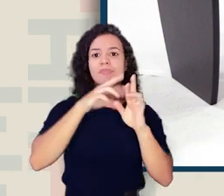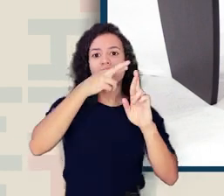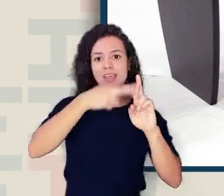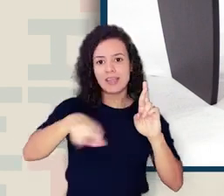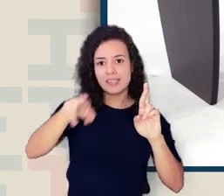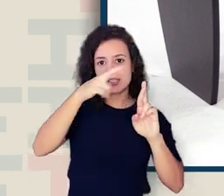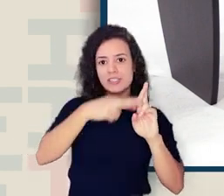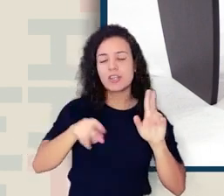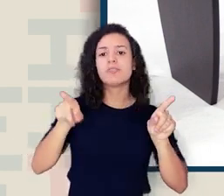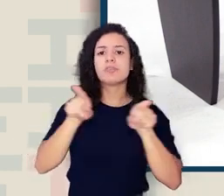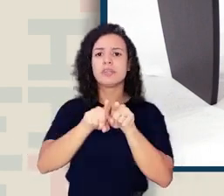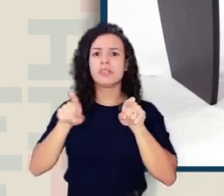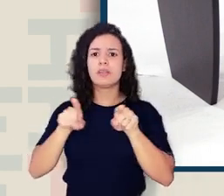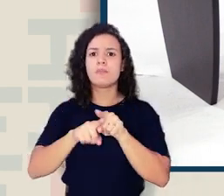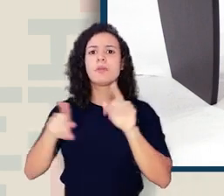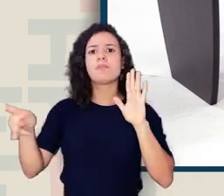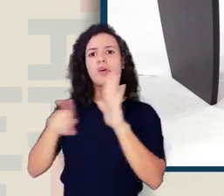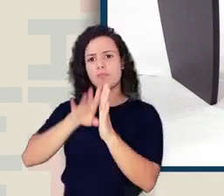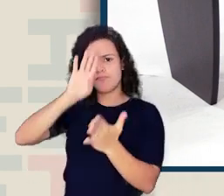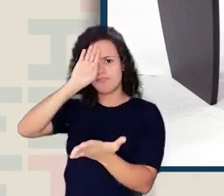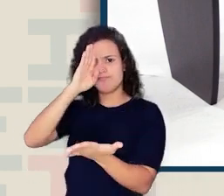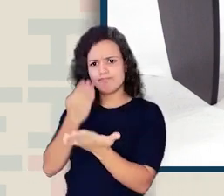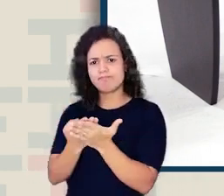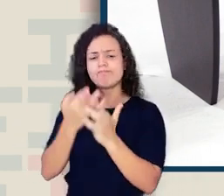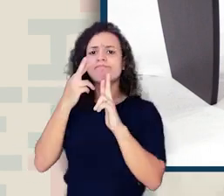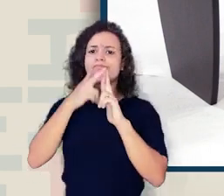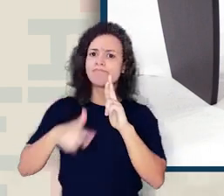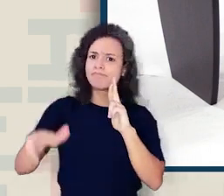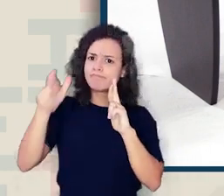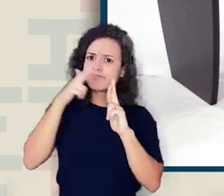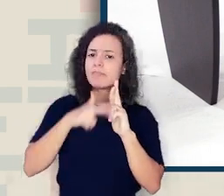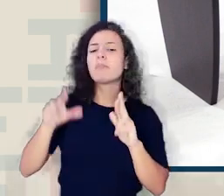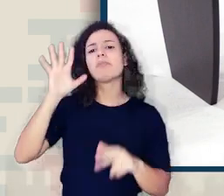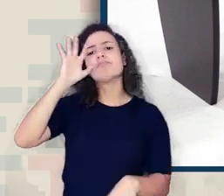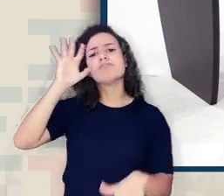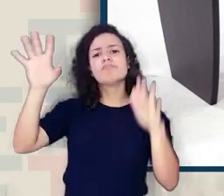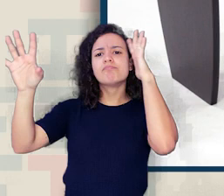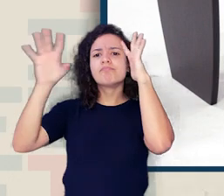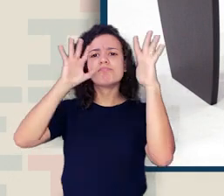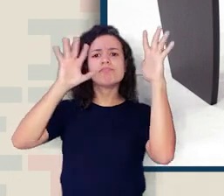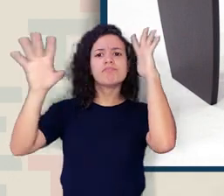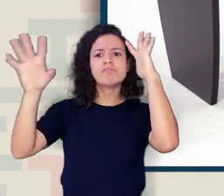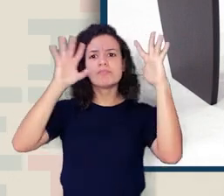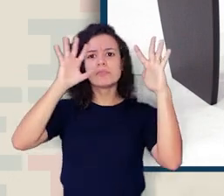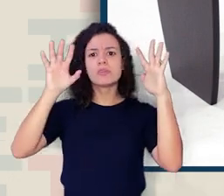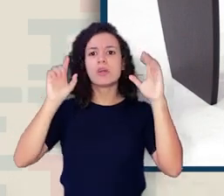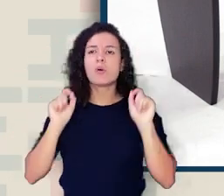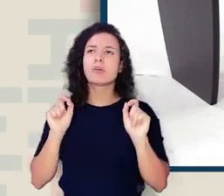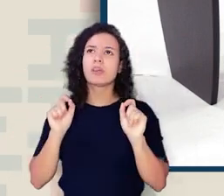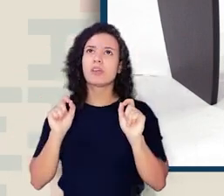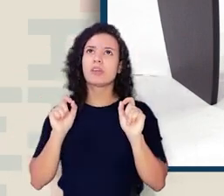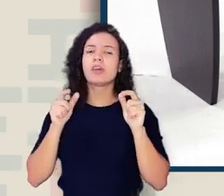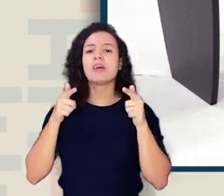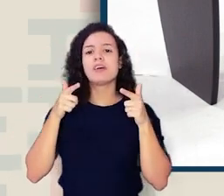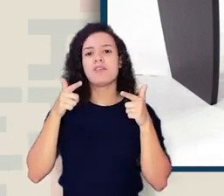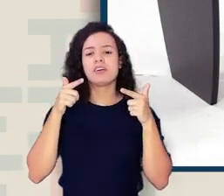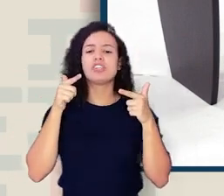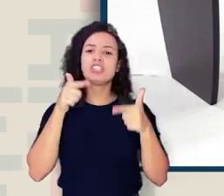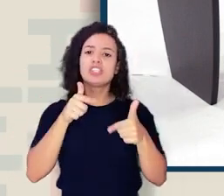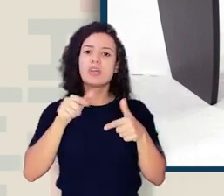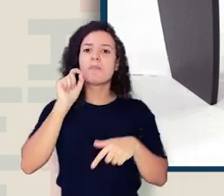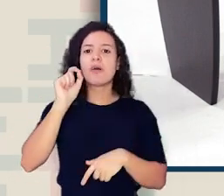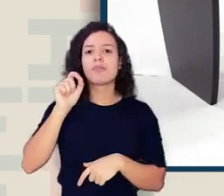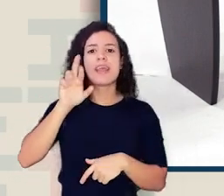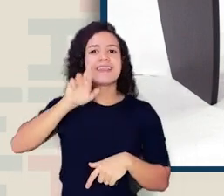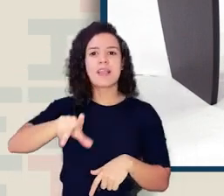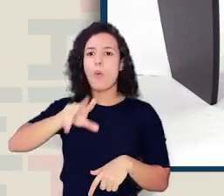religiosidade, além também disso, interligada ao sincretismo religioso, para poder refletir tudo isso em profano, numa